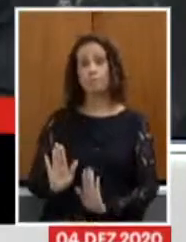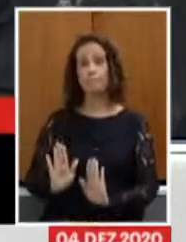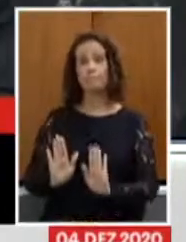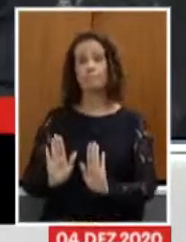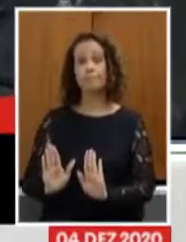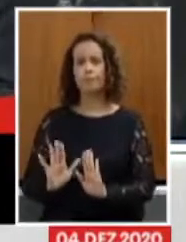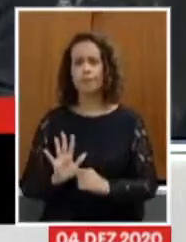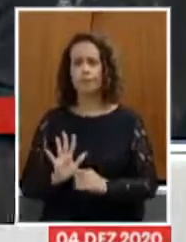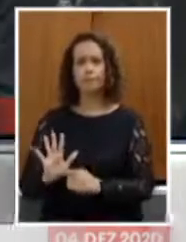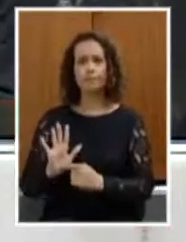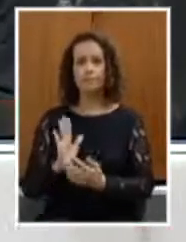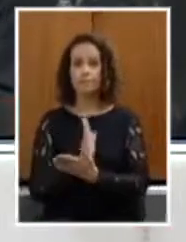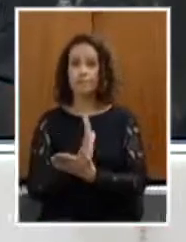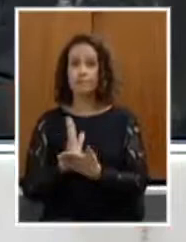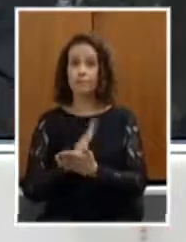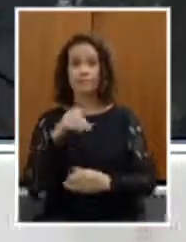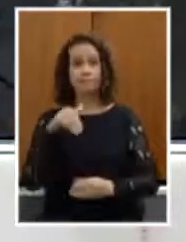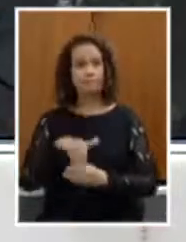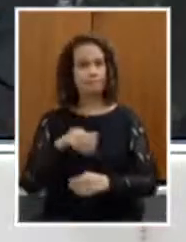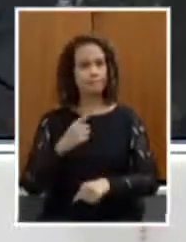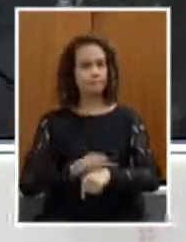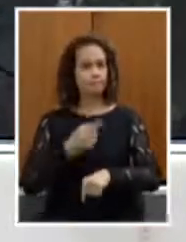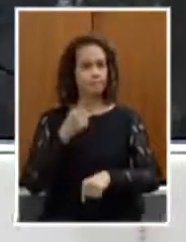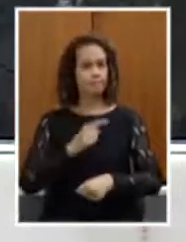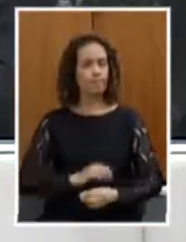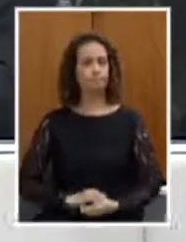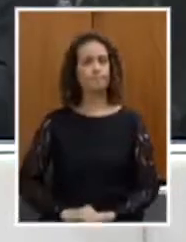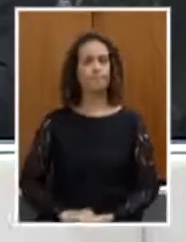destaques. Em votação.